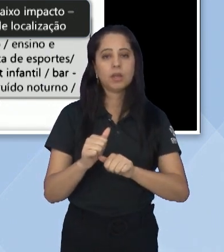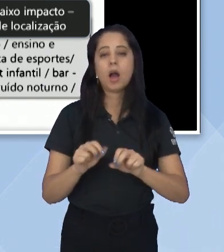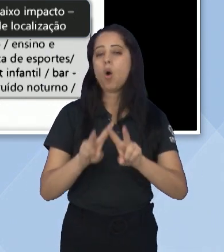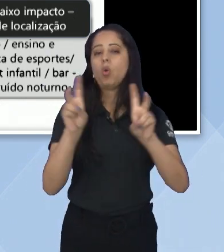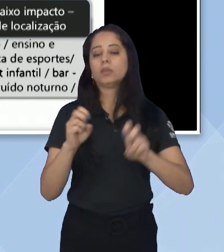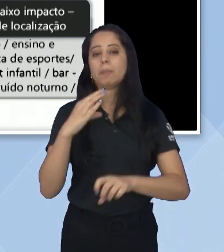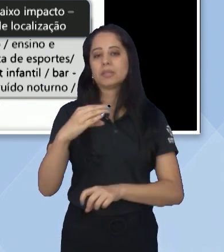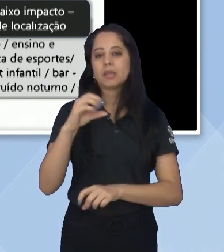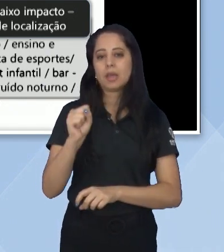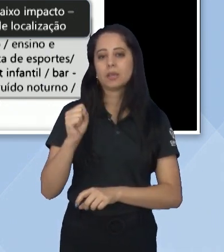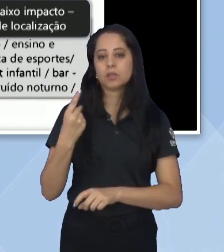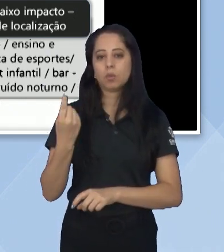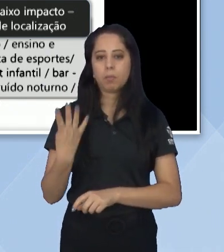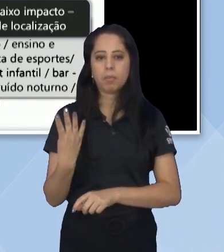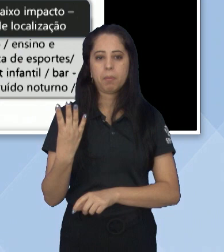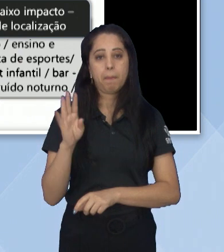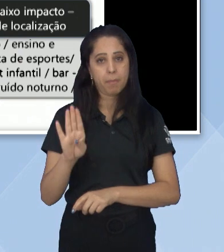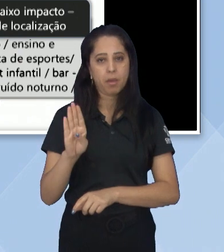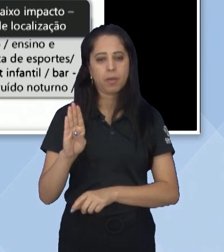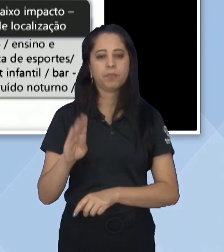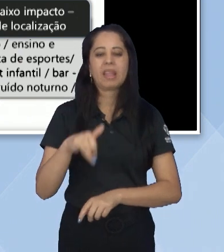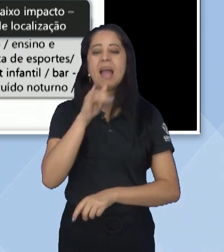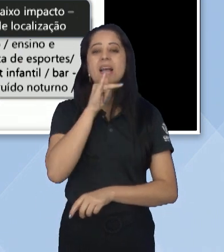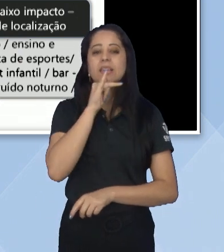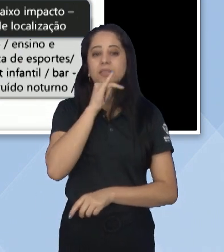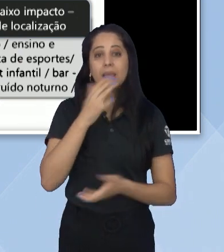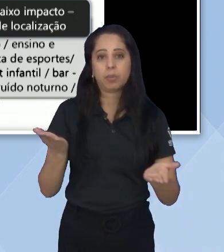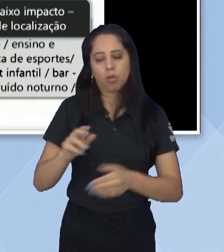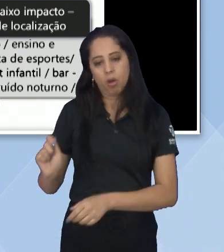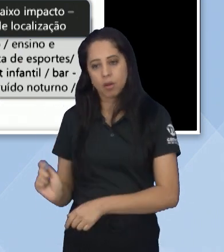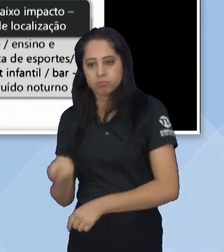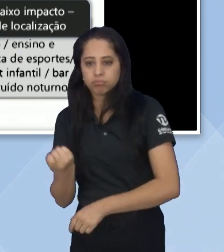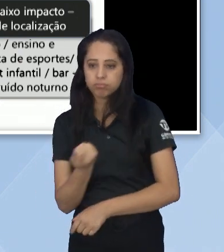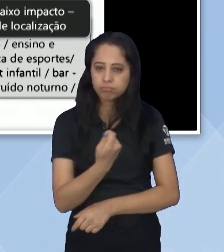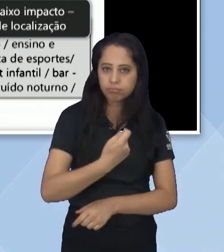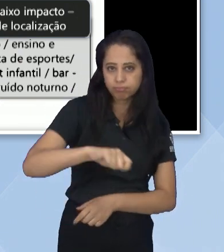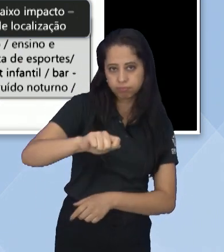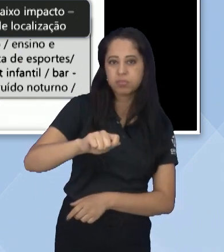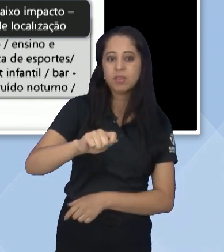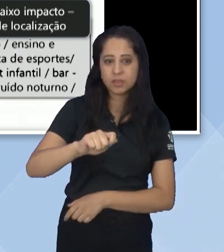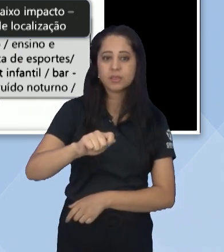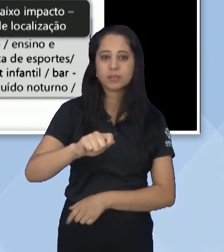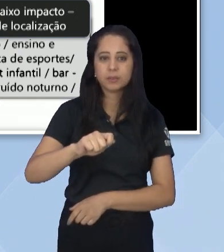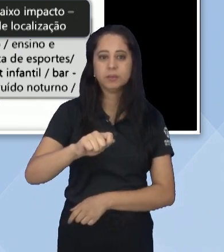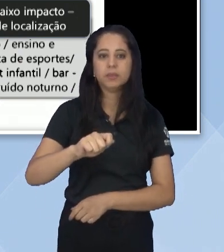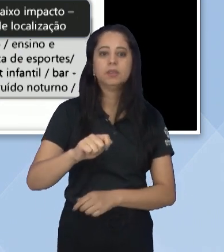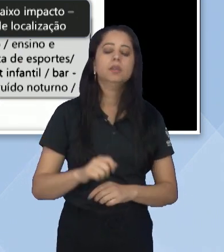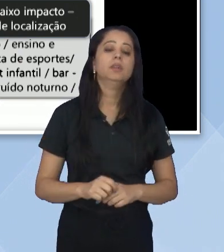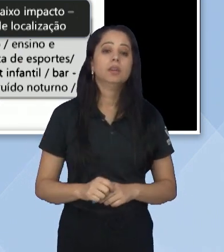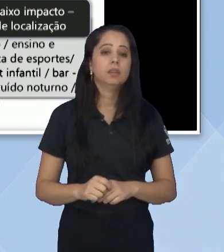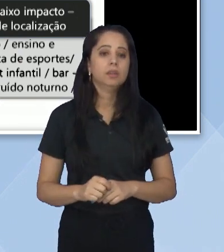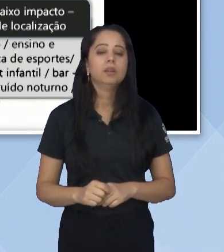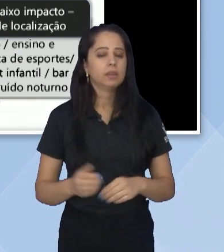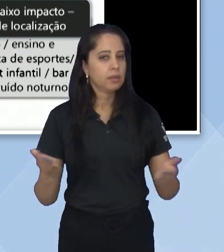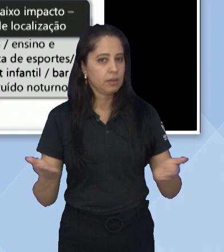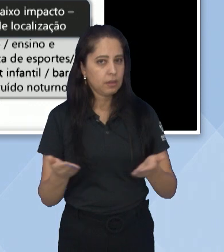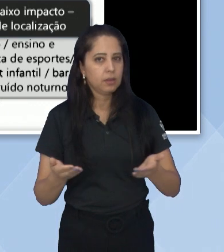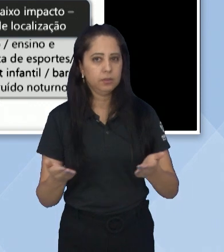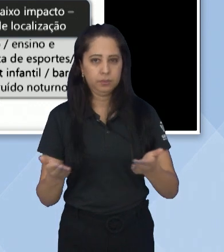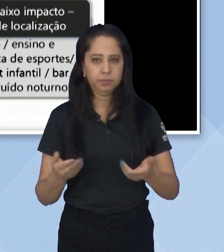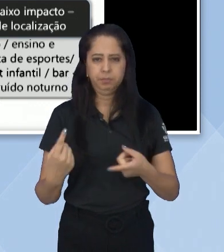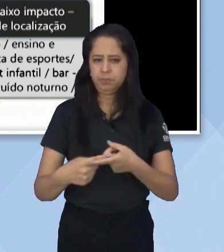poder ter uma quadra principalmente o bitte tênis começou a ter muita procura na cidade de alguns locais e que não era permitido e porque a classificação